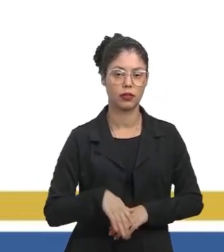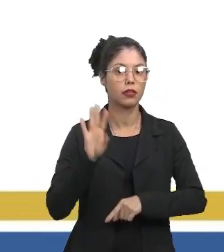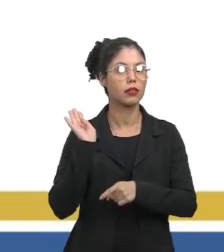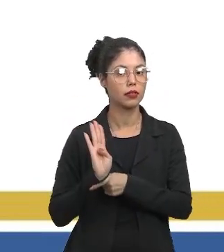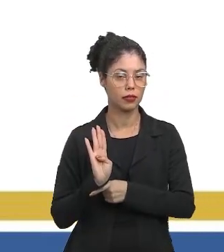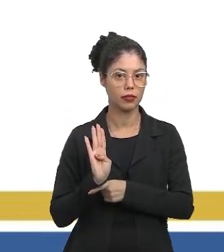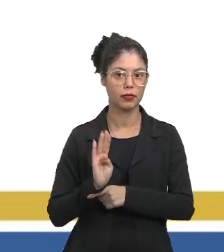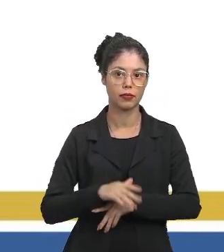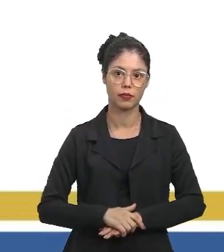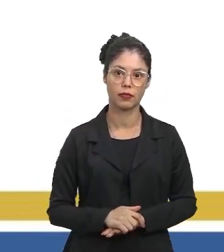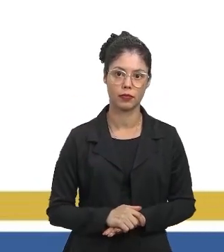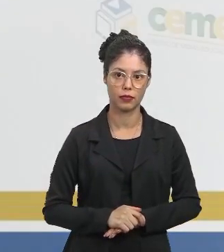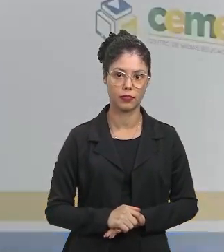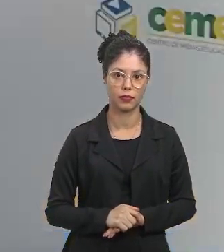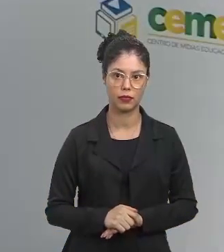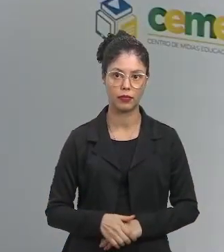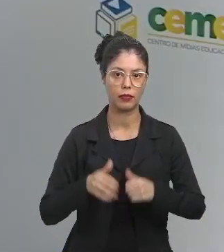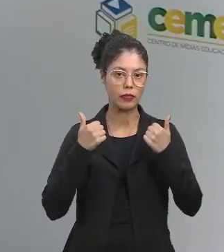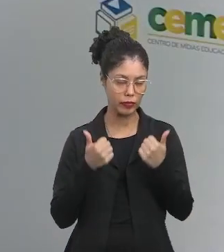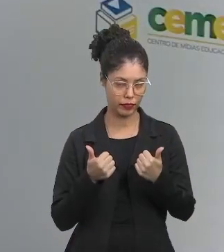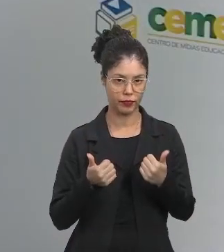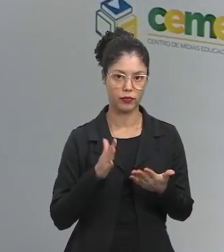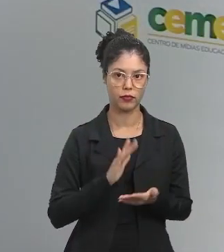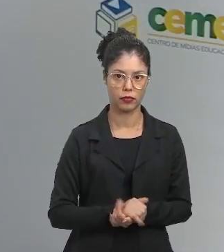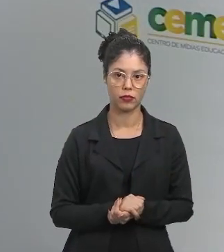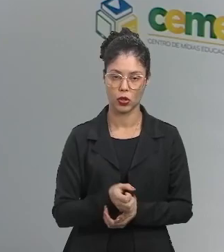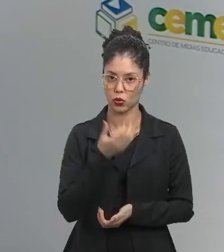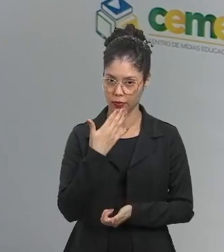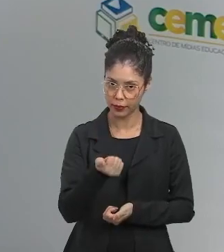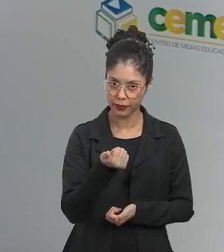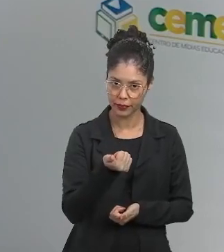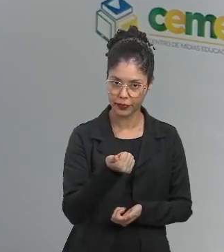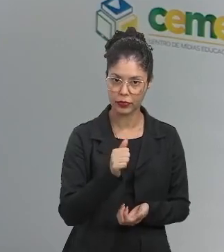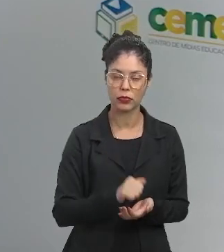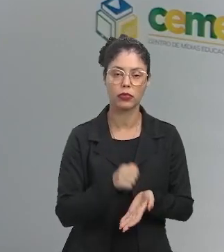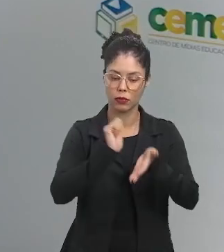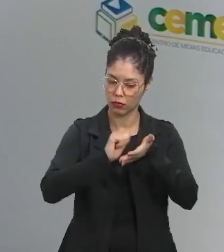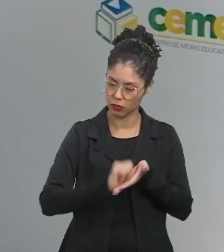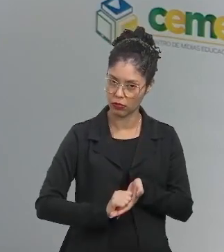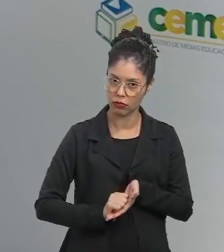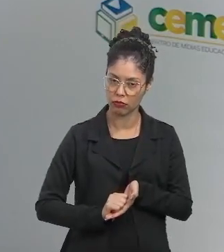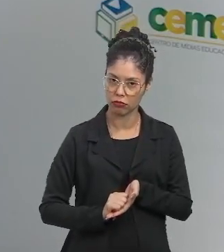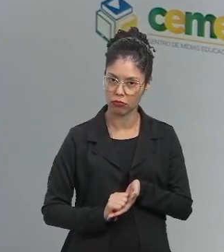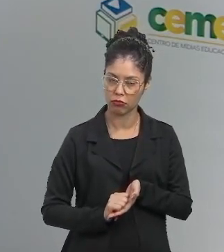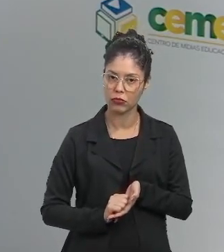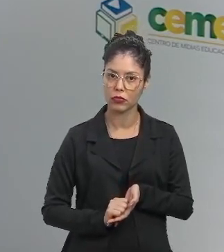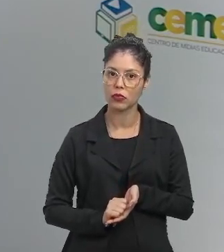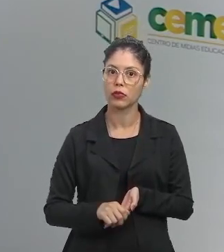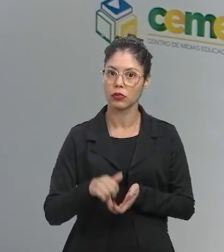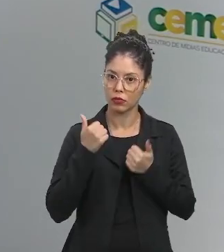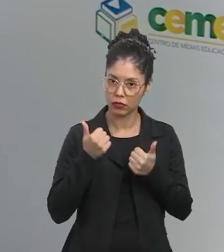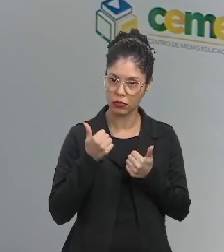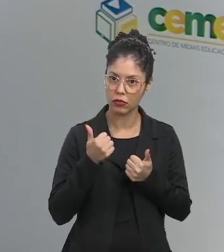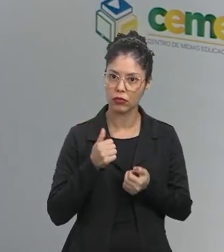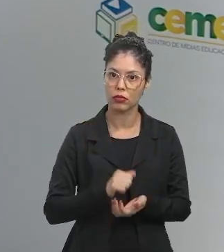Letra B. Pessoal, tudo certo? Anotaram?